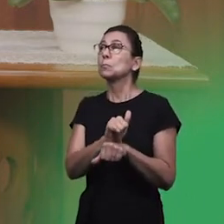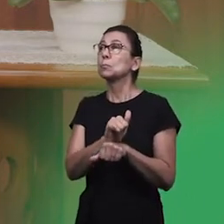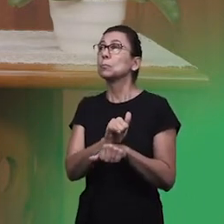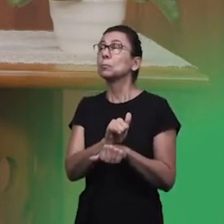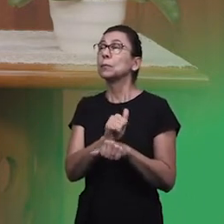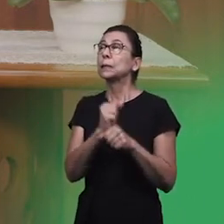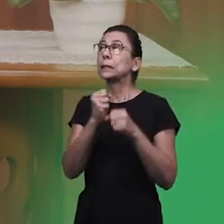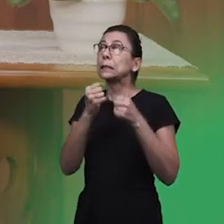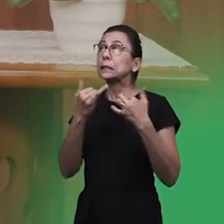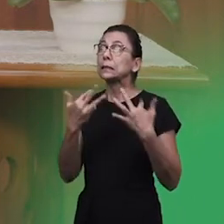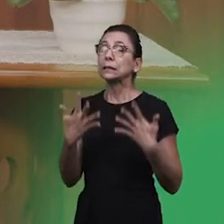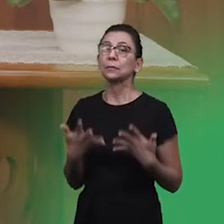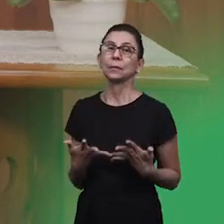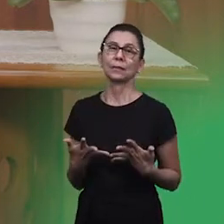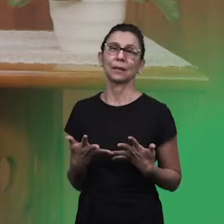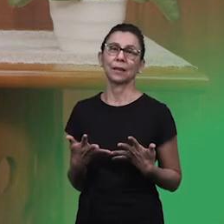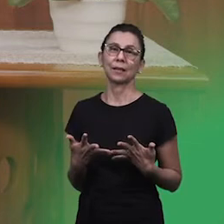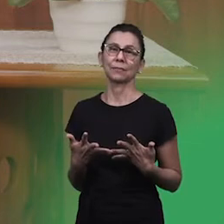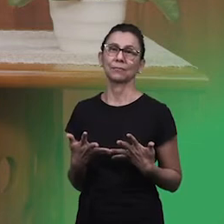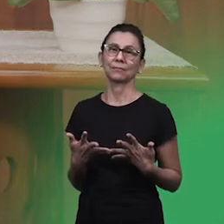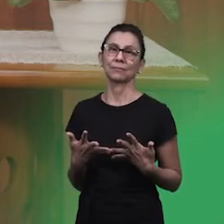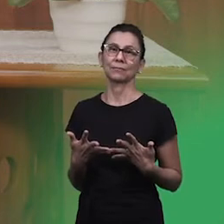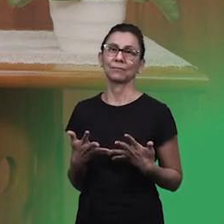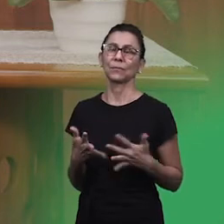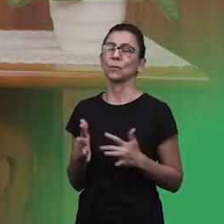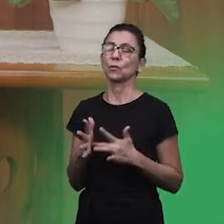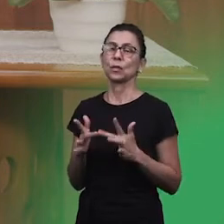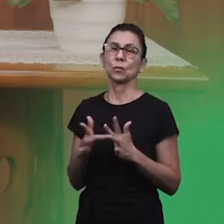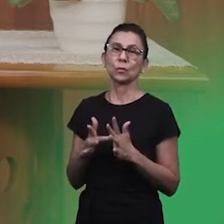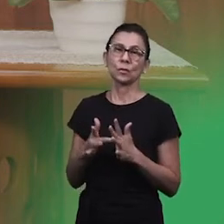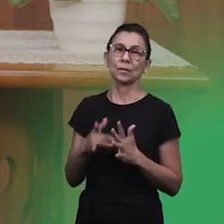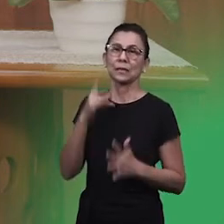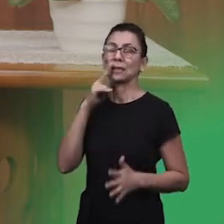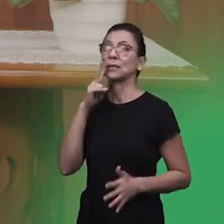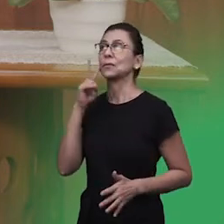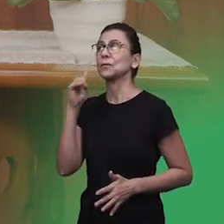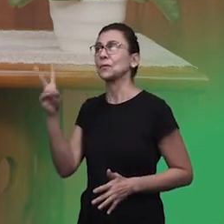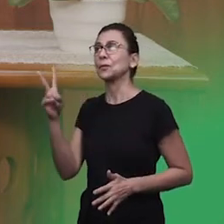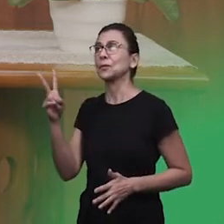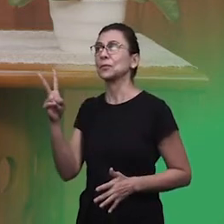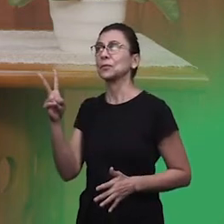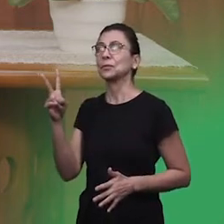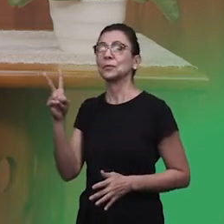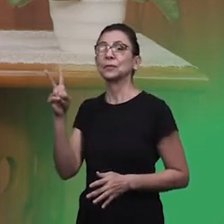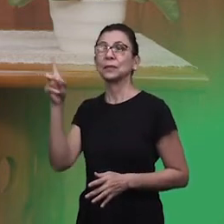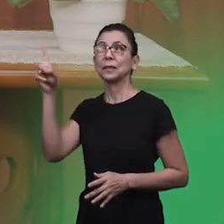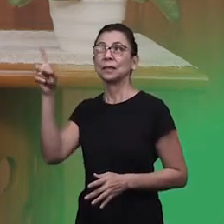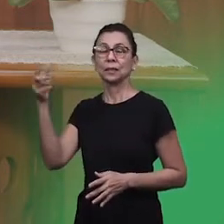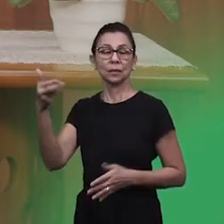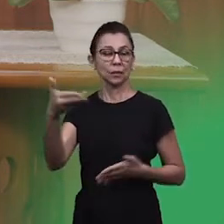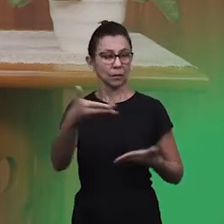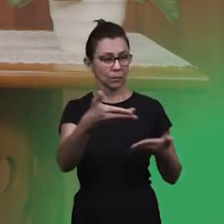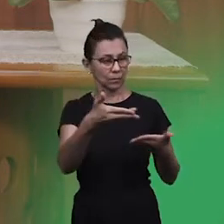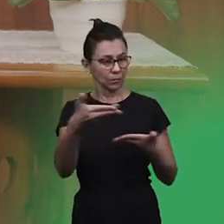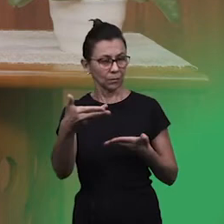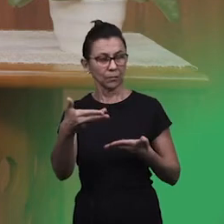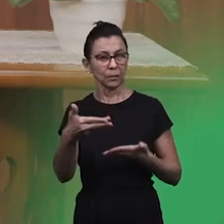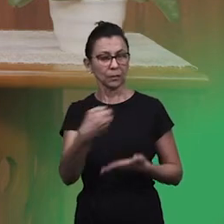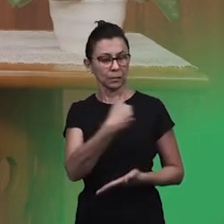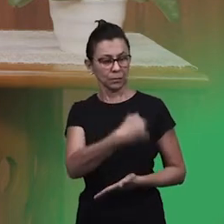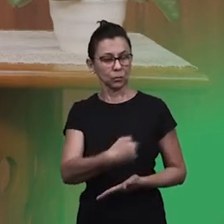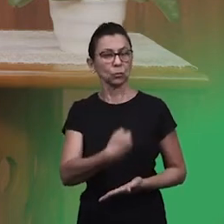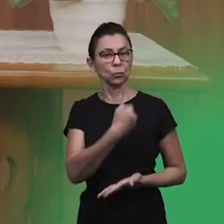dele. E aquele Senhor, ou o Senhor Jesus, convida João a escrever